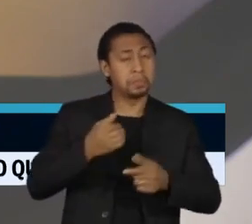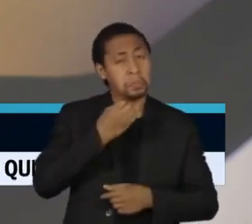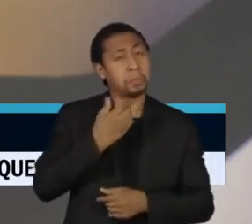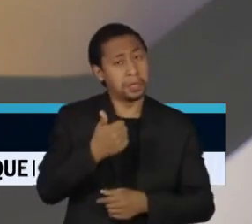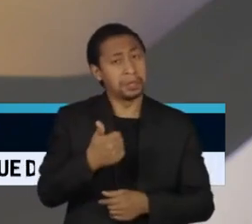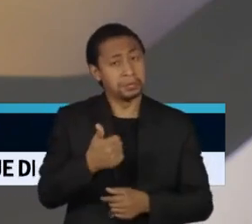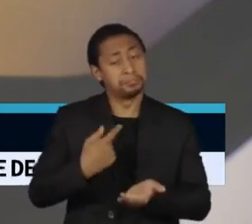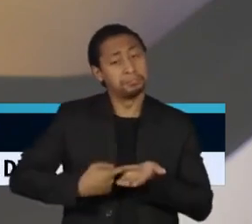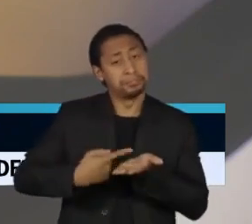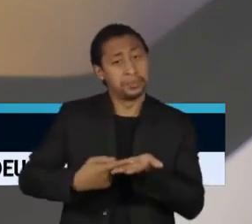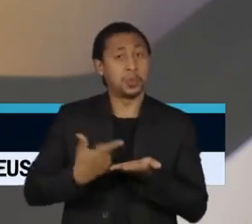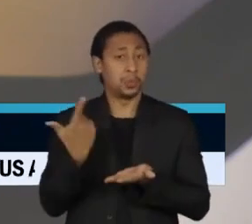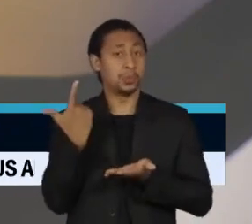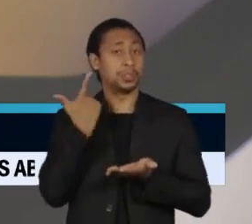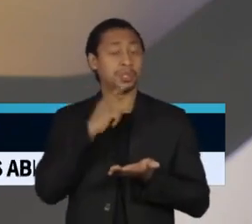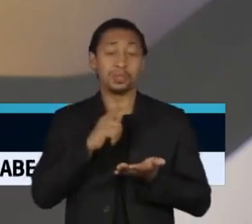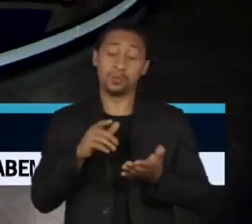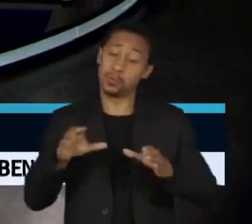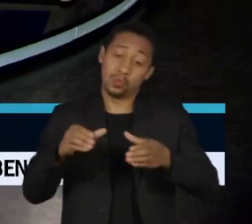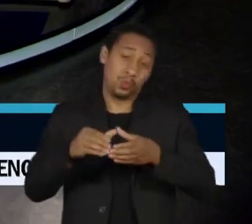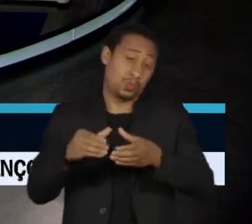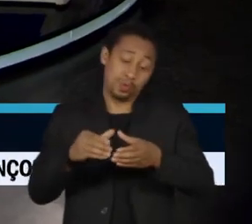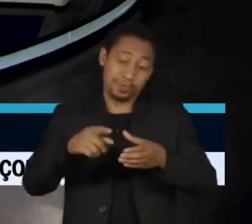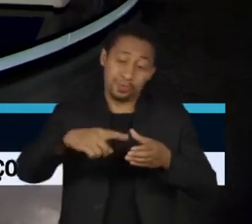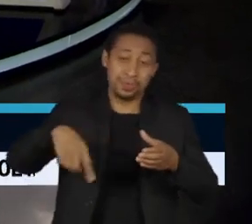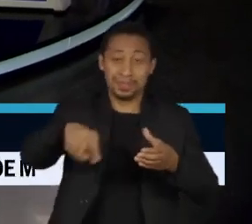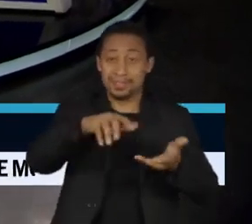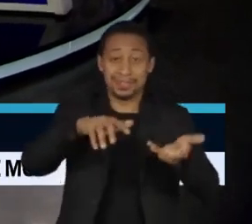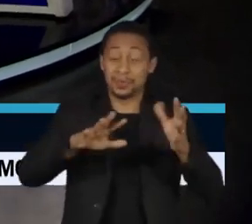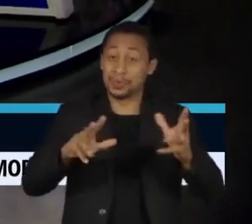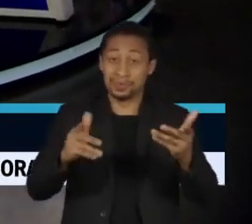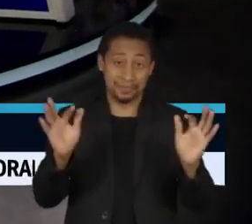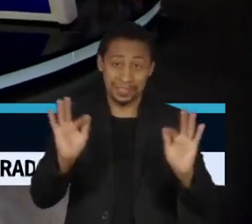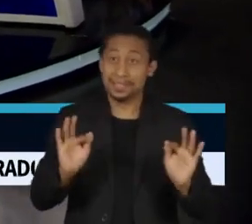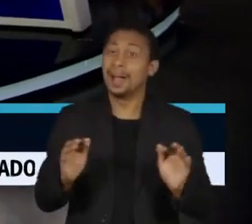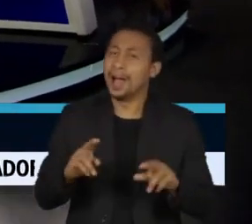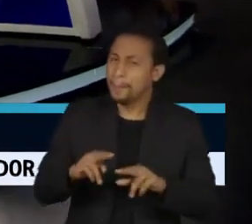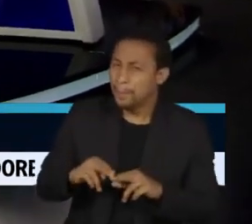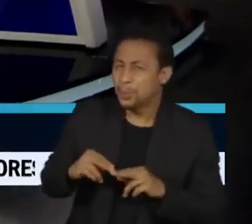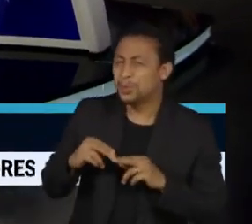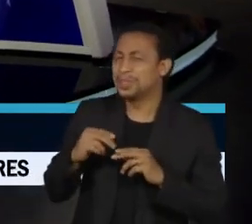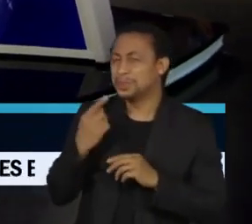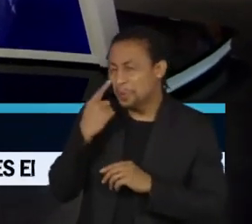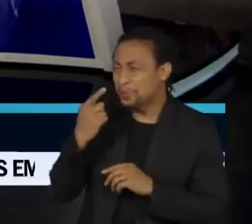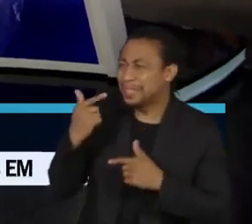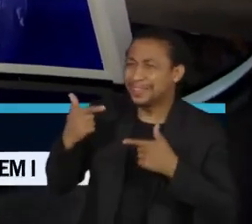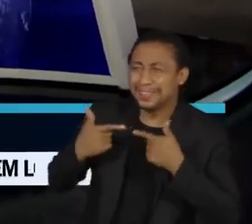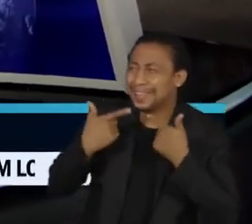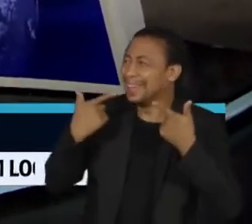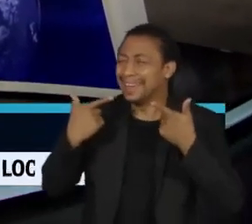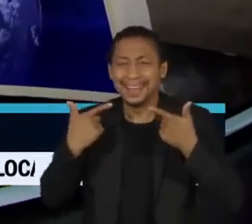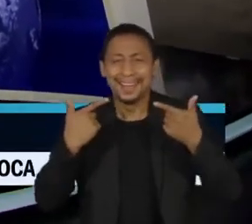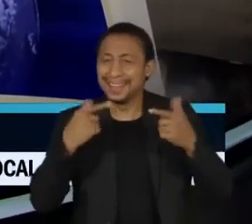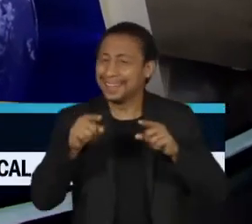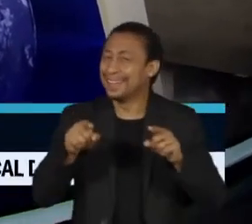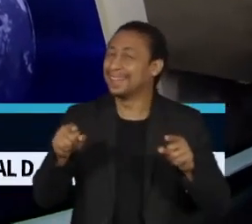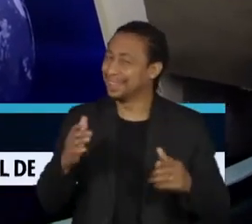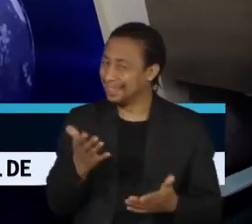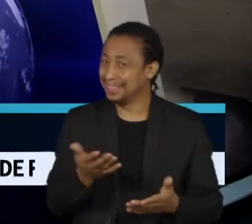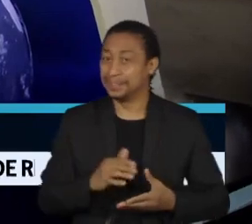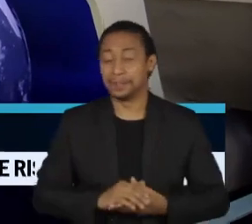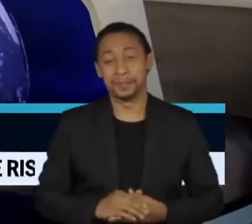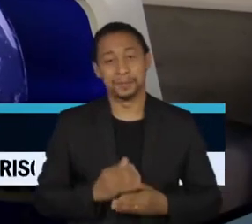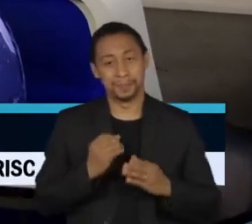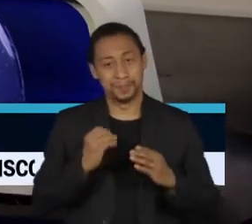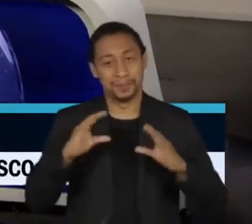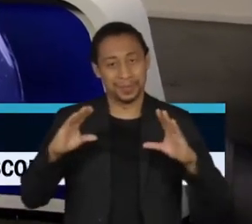e deixou a categoria dele por isso Estavam todos sorridentes hoje professor professor Lacerda boa